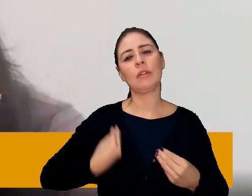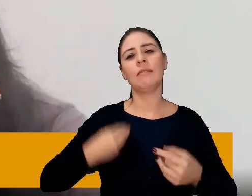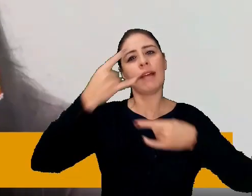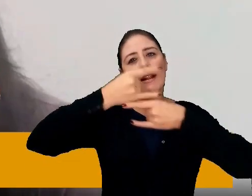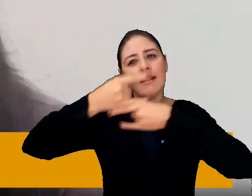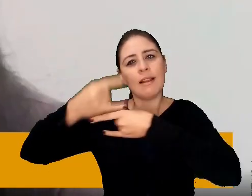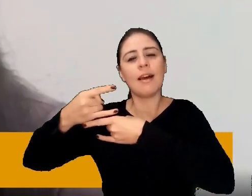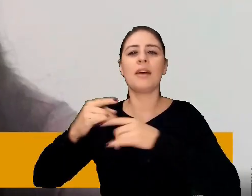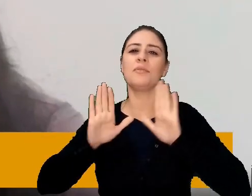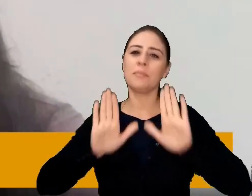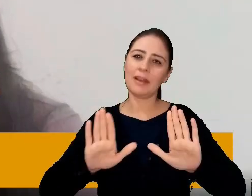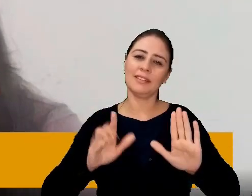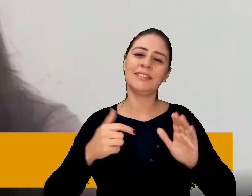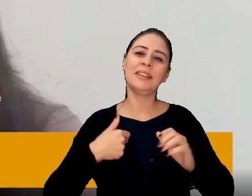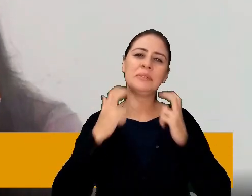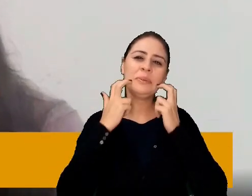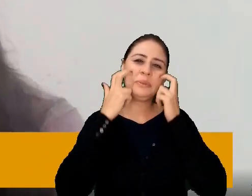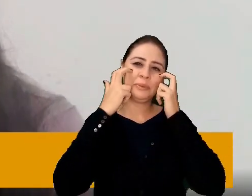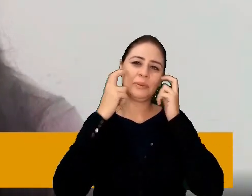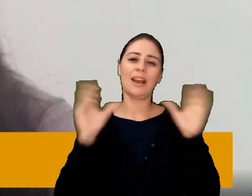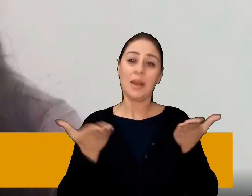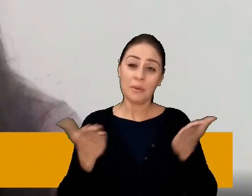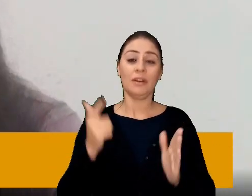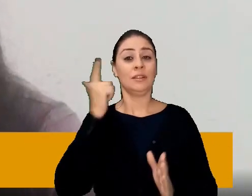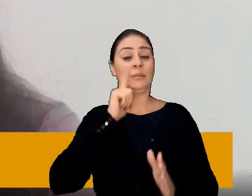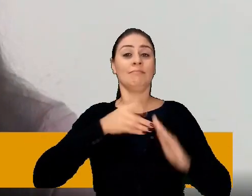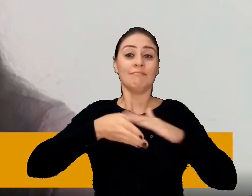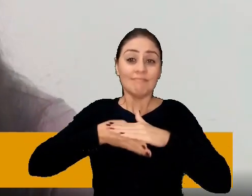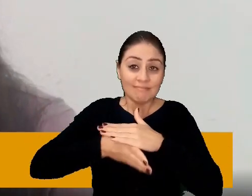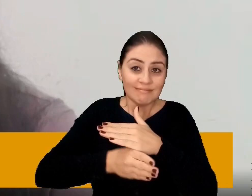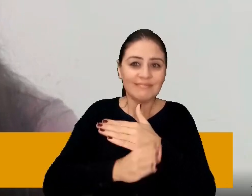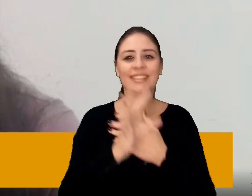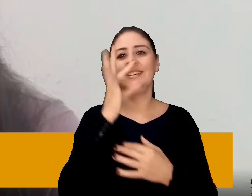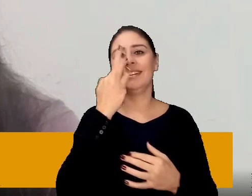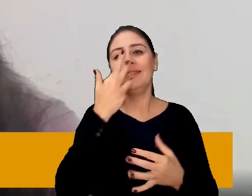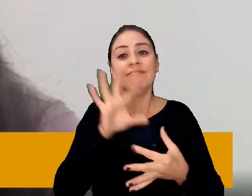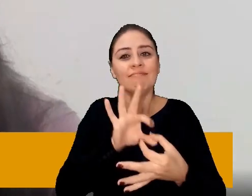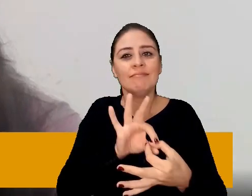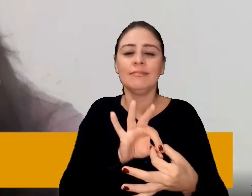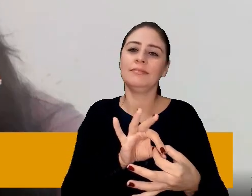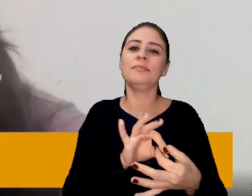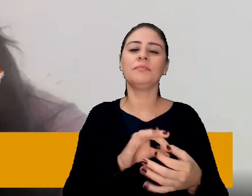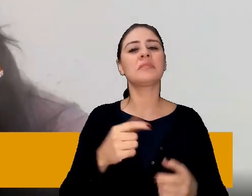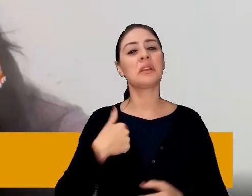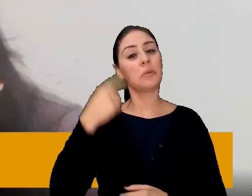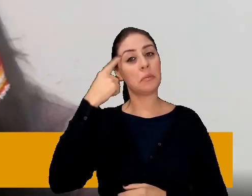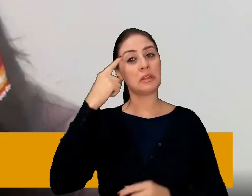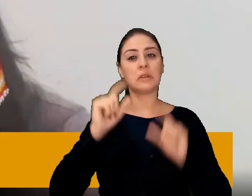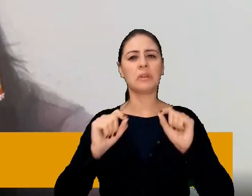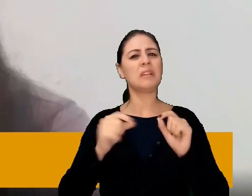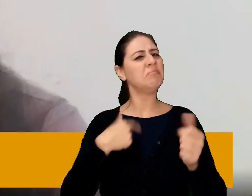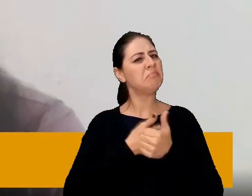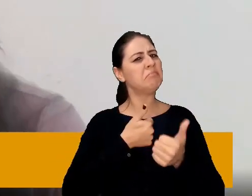bastante lives, assim, eu sou um pouco tímida, né? Agora que eu estou me soltando. Então eu falei assim, vou fazer o que é essa